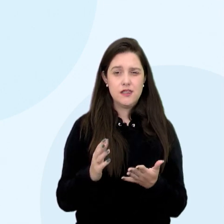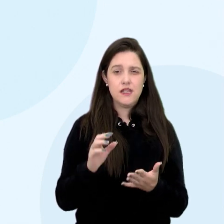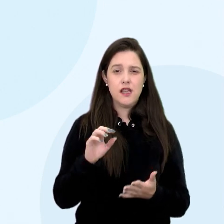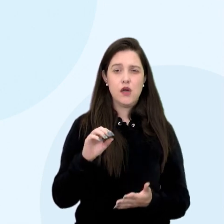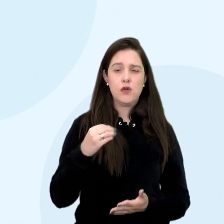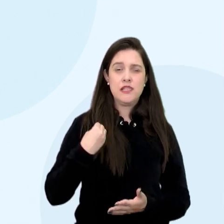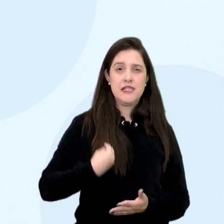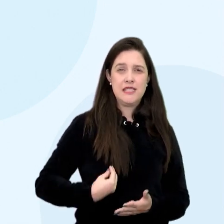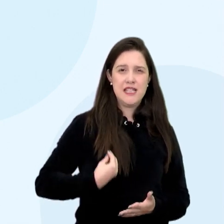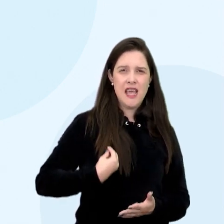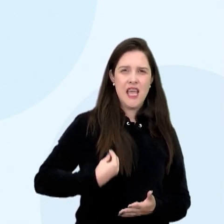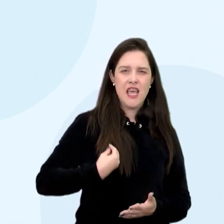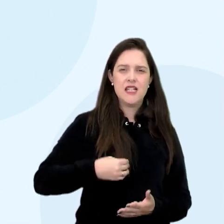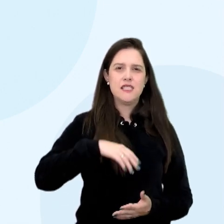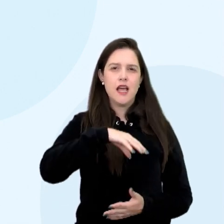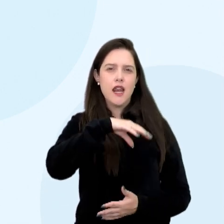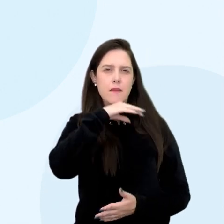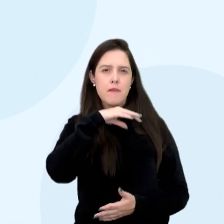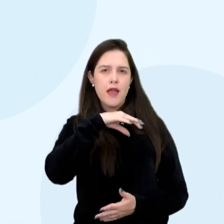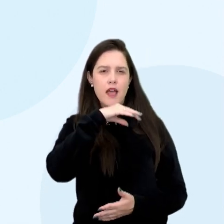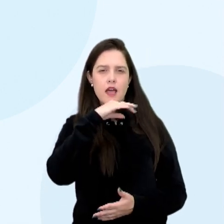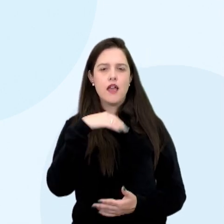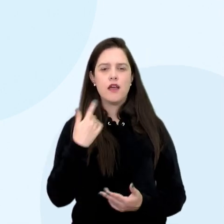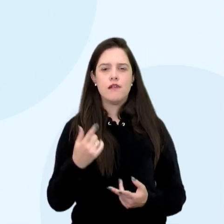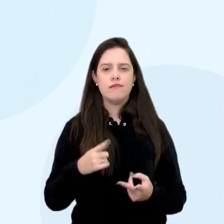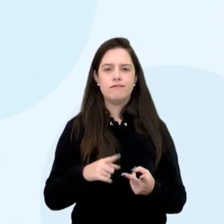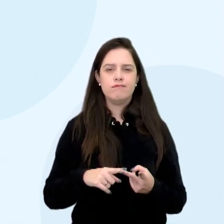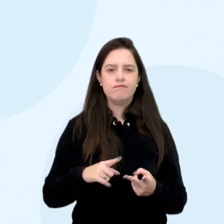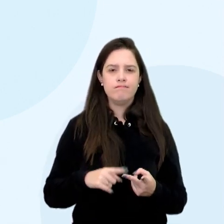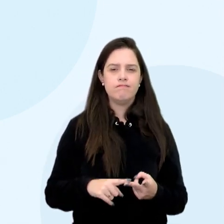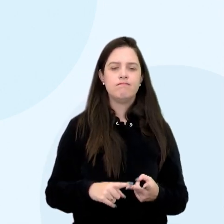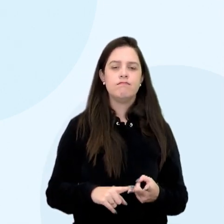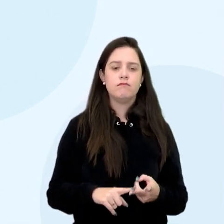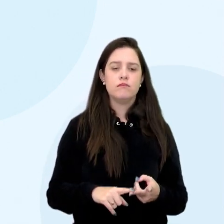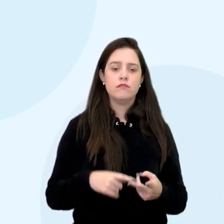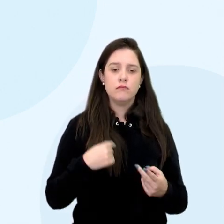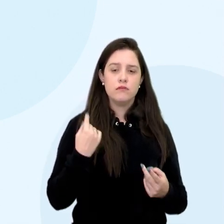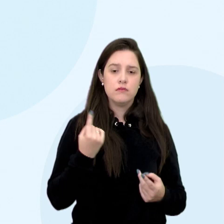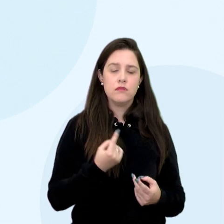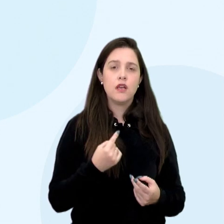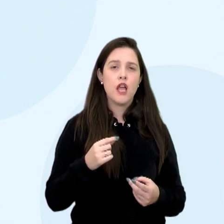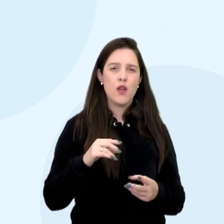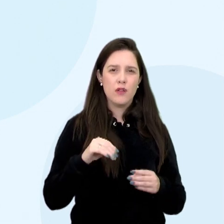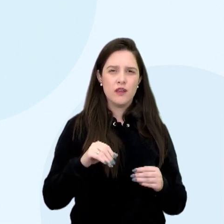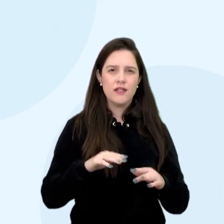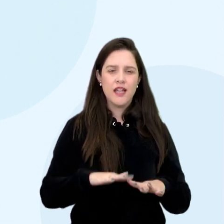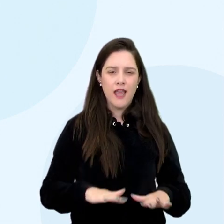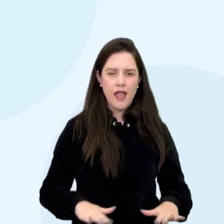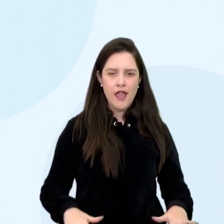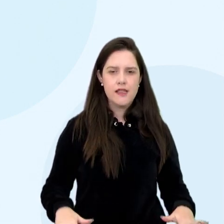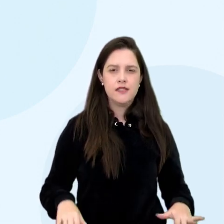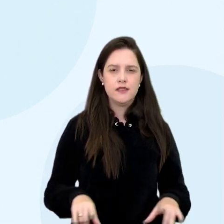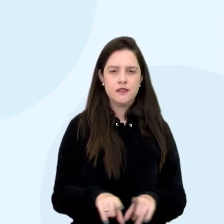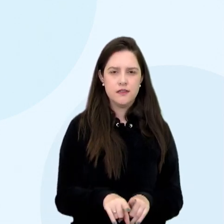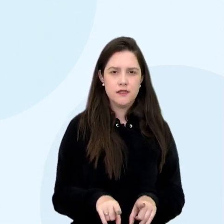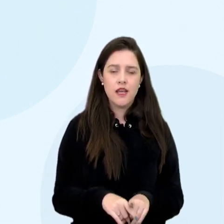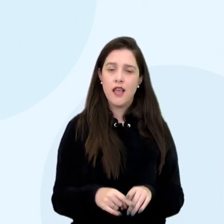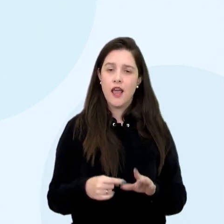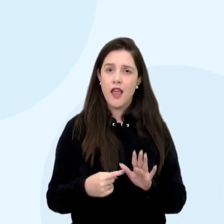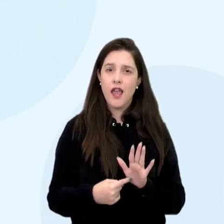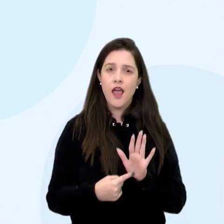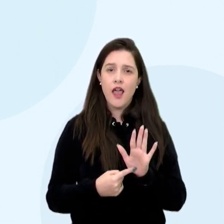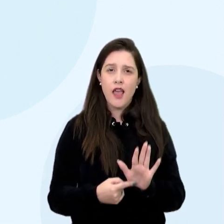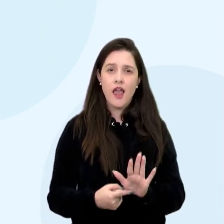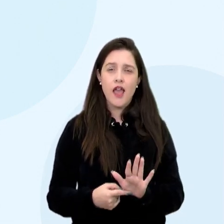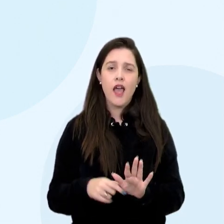vivos, né, os animais aí, por exemplo, o Sinocinatus, né, que é um réptil terrestre do Triássico, né, que aparece tanto